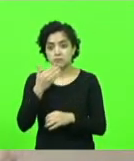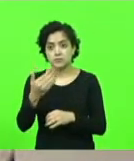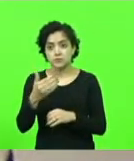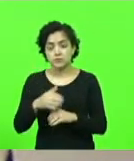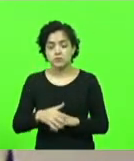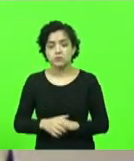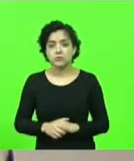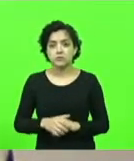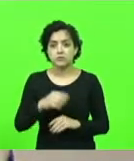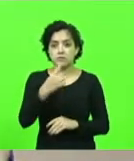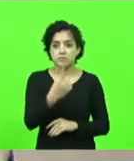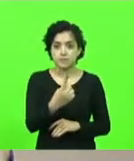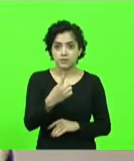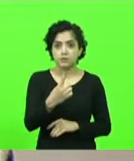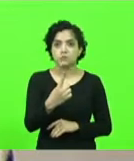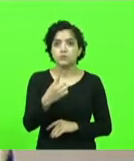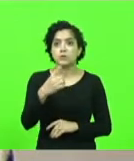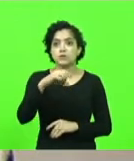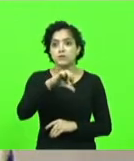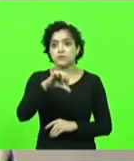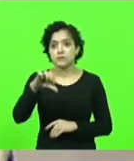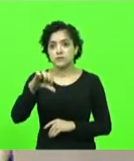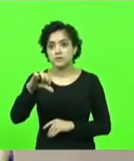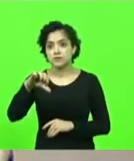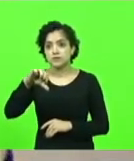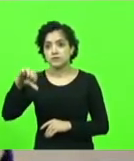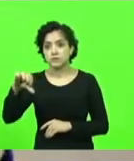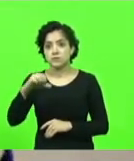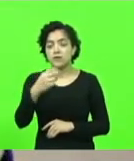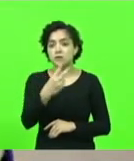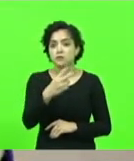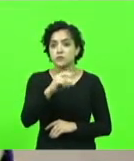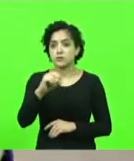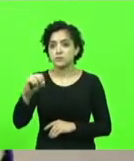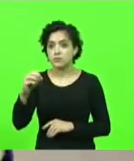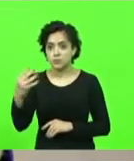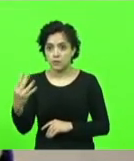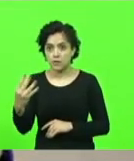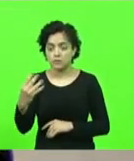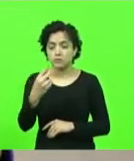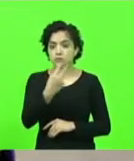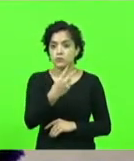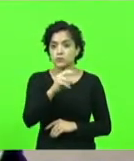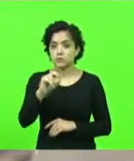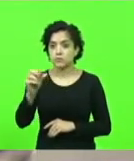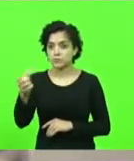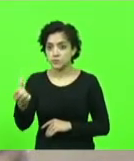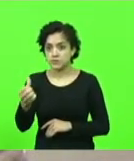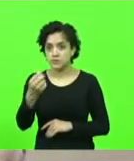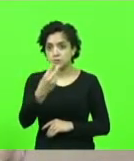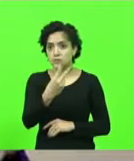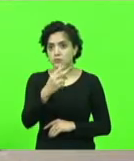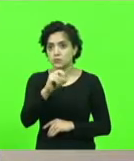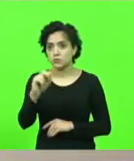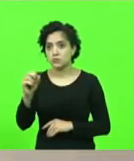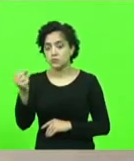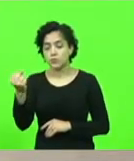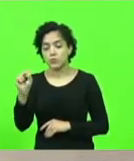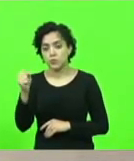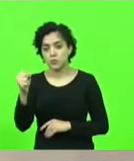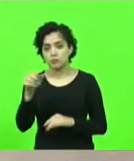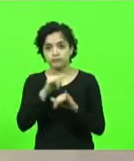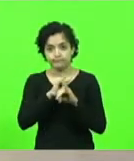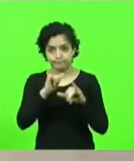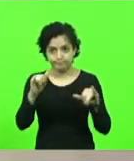requerimento 1999 a 2004/2006 e 2008 esta presidência